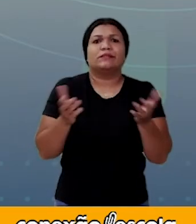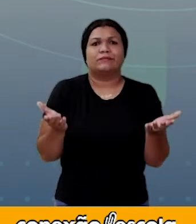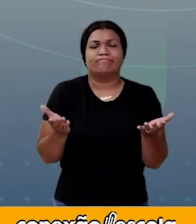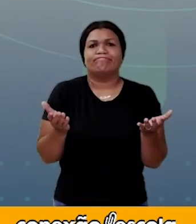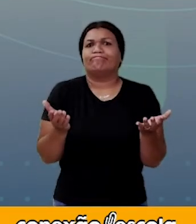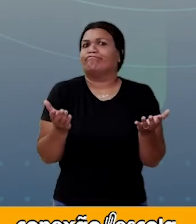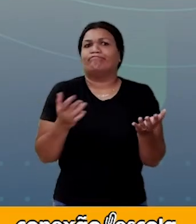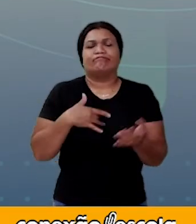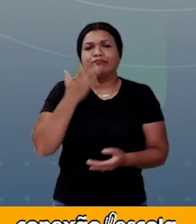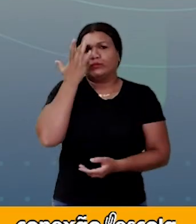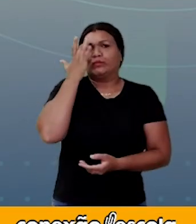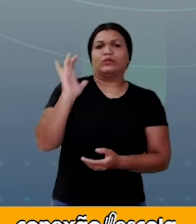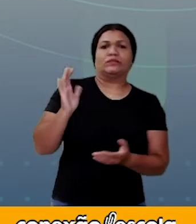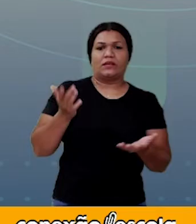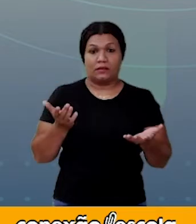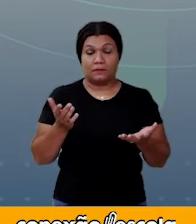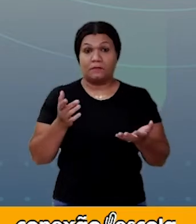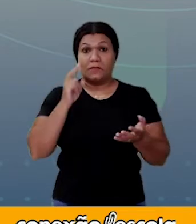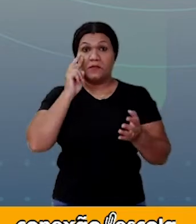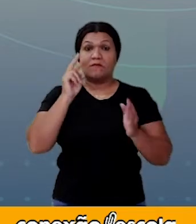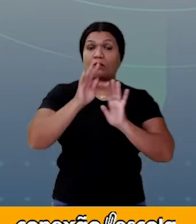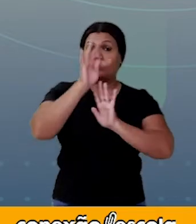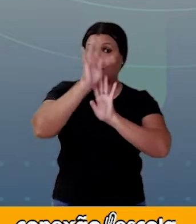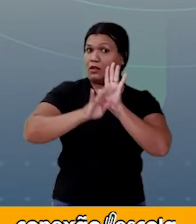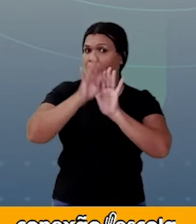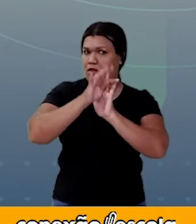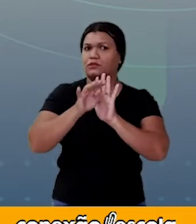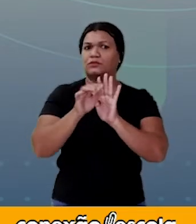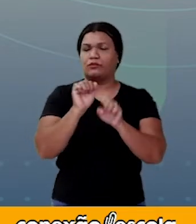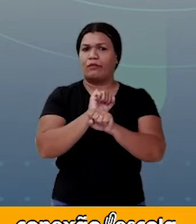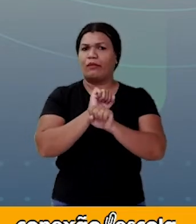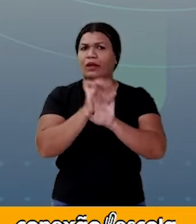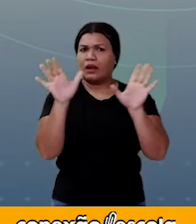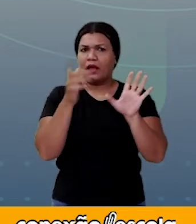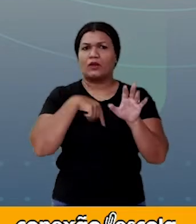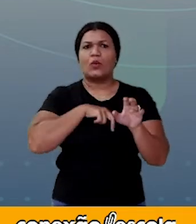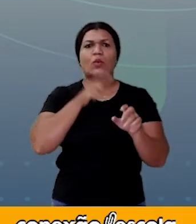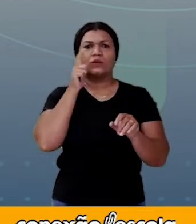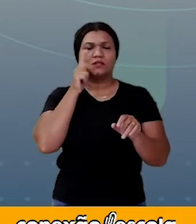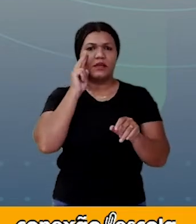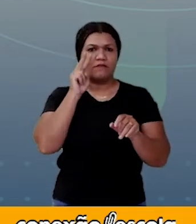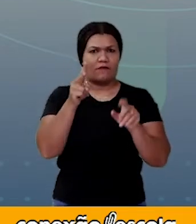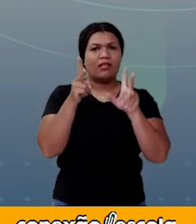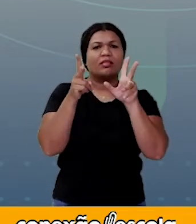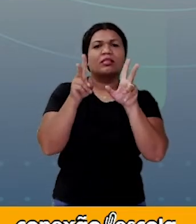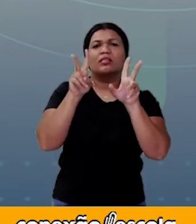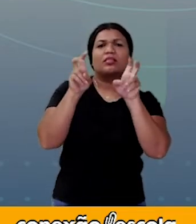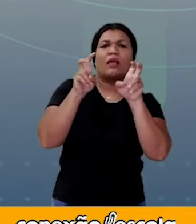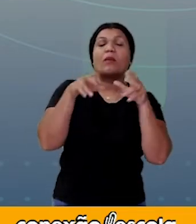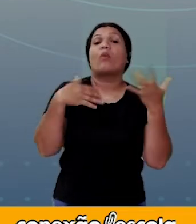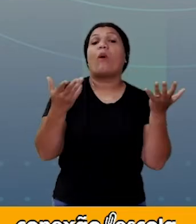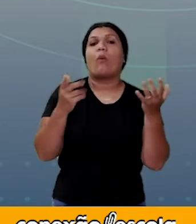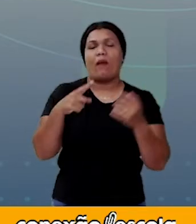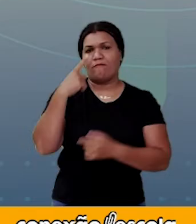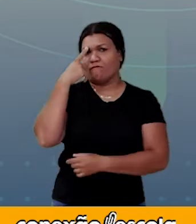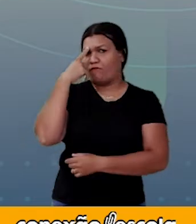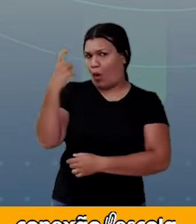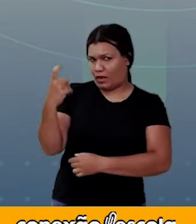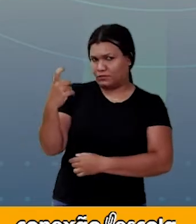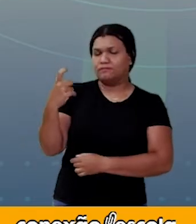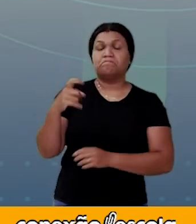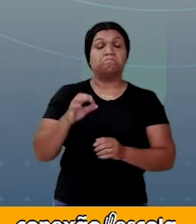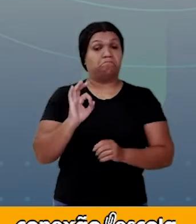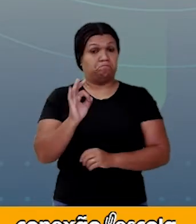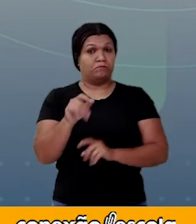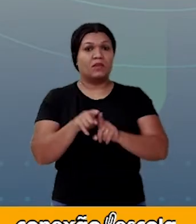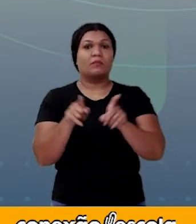Eita, olha só esse texto aqui. Claramente a gente consegue identificar qual é o tema: a violência. Mas vocês